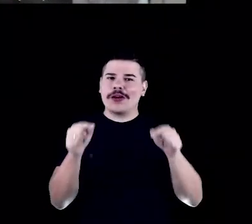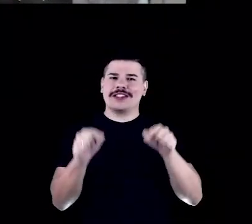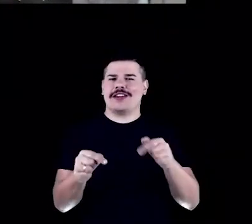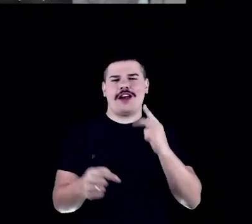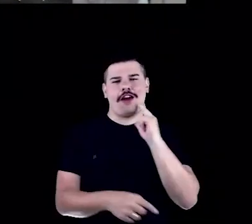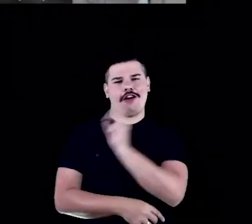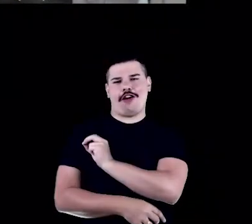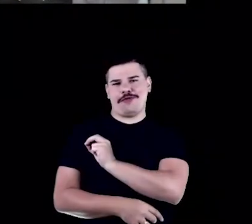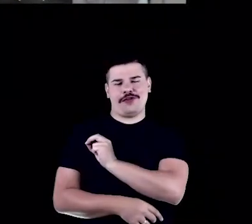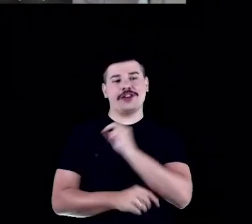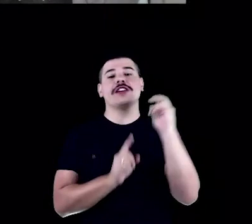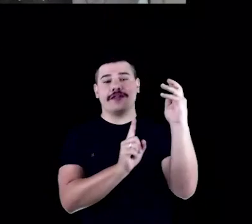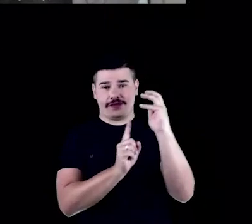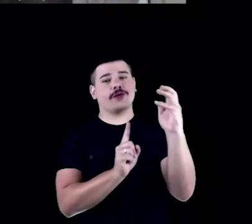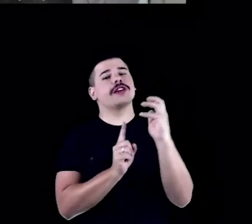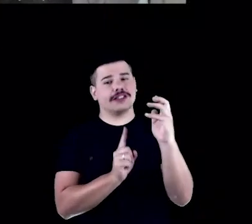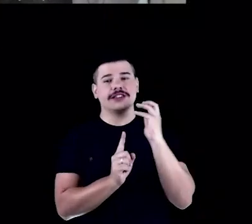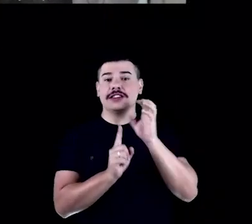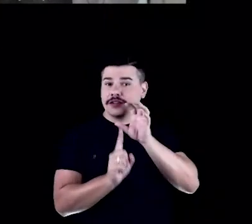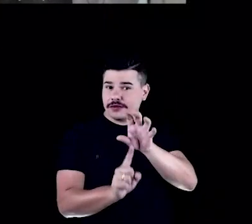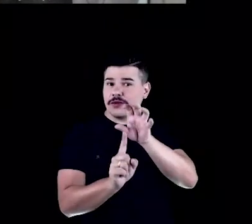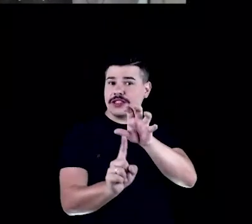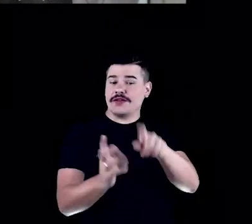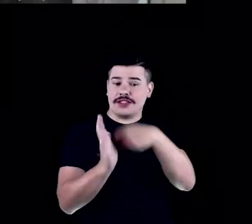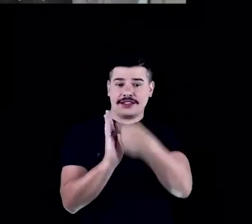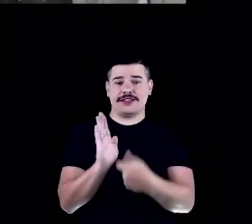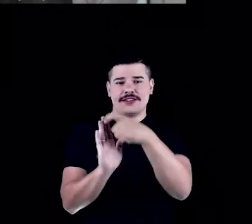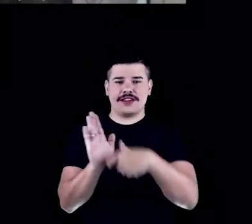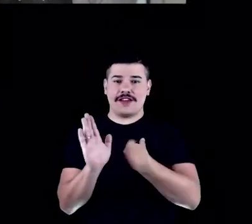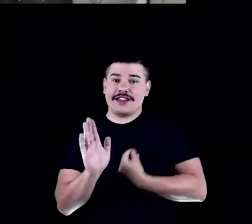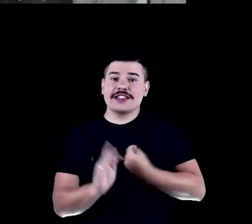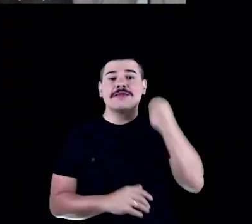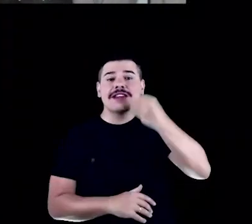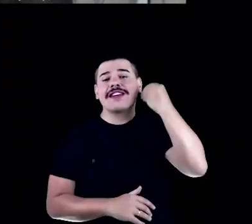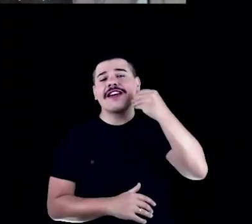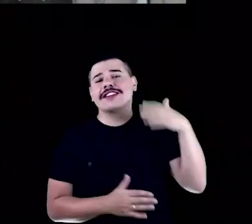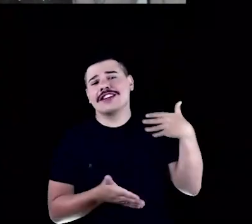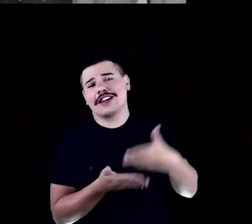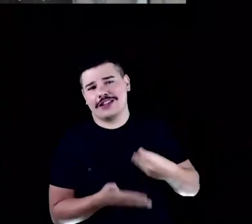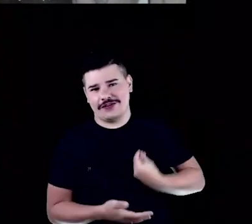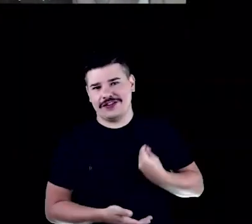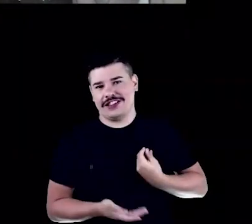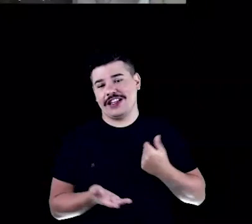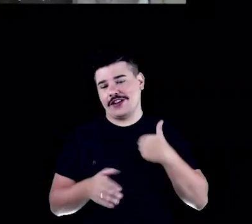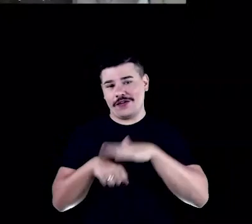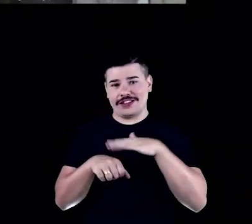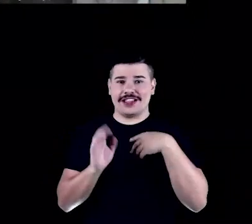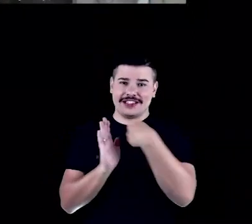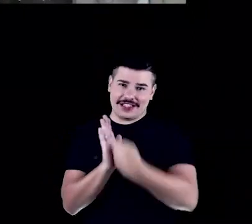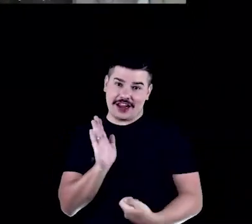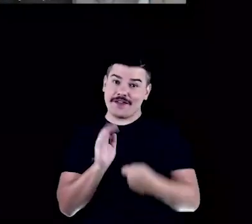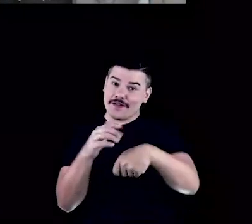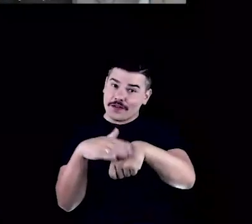São coisas que, obviamente, vão se influenciar. Você escreve a partir das suas vivências.